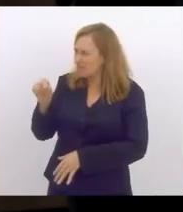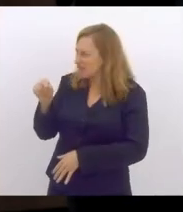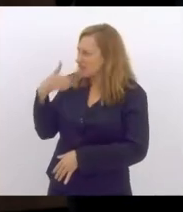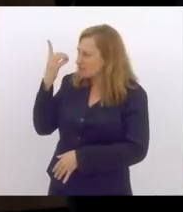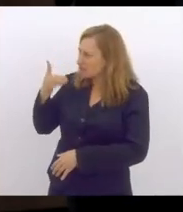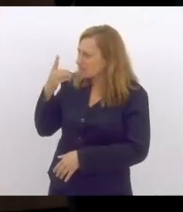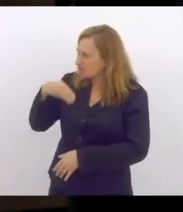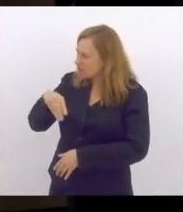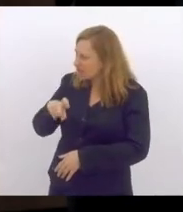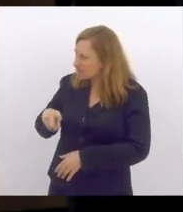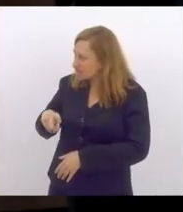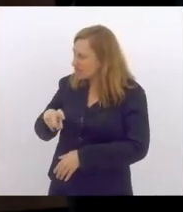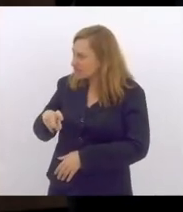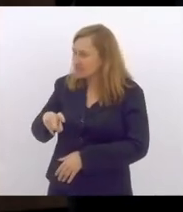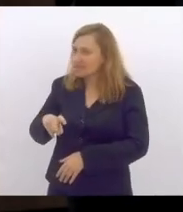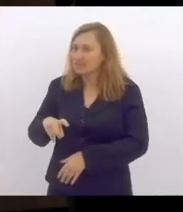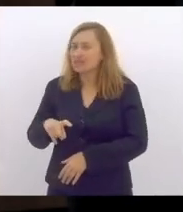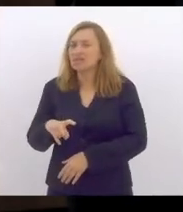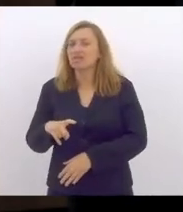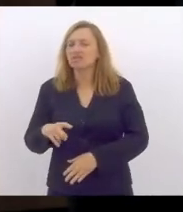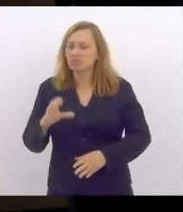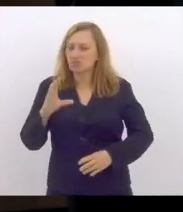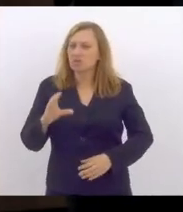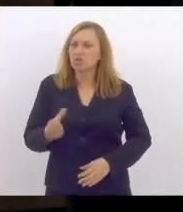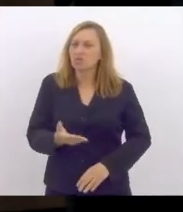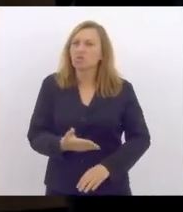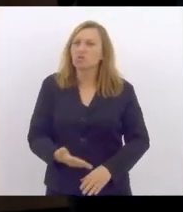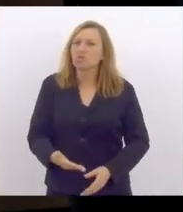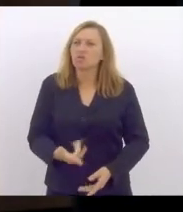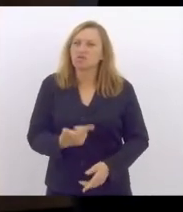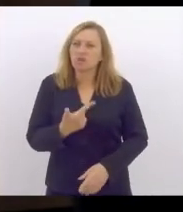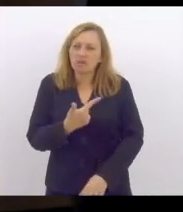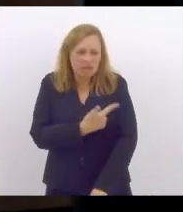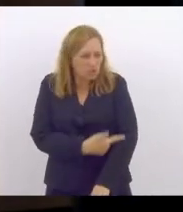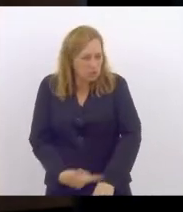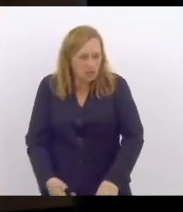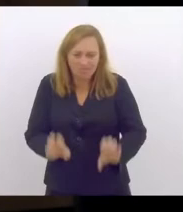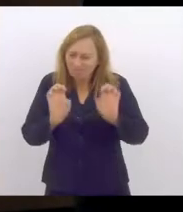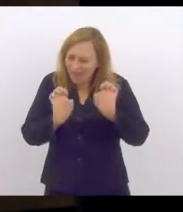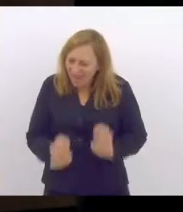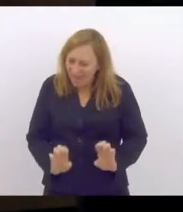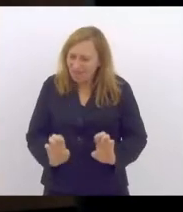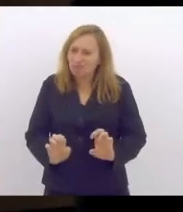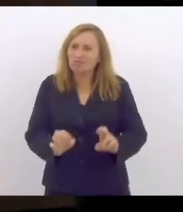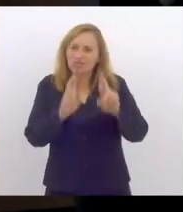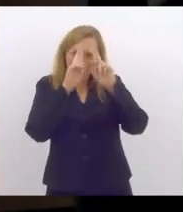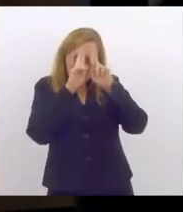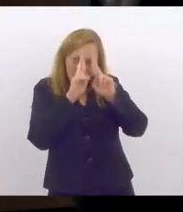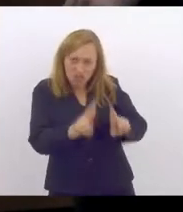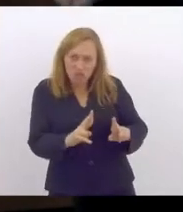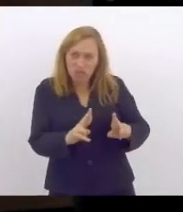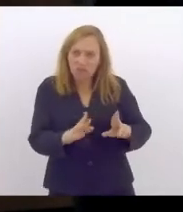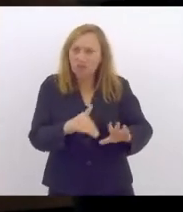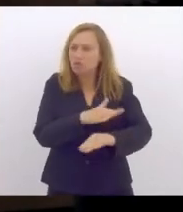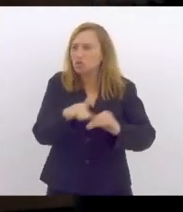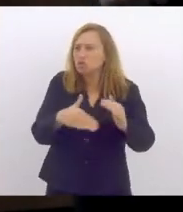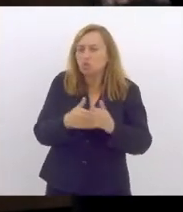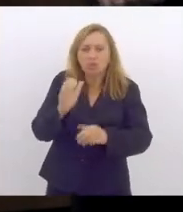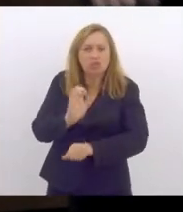Marcos? Totalmente com a conduta ilibada, um homem de grande respeito em todo o